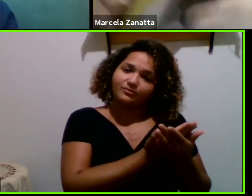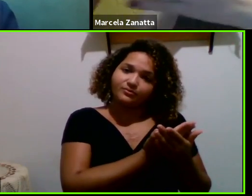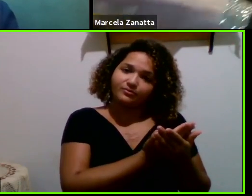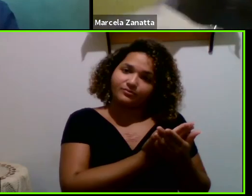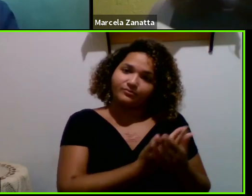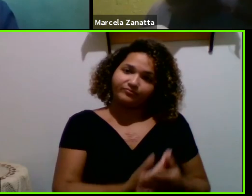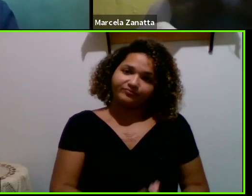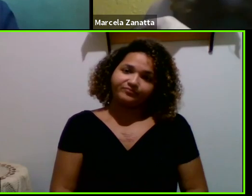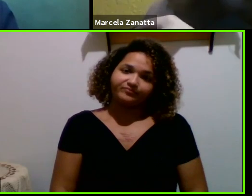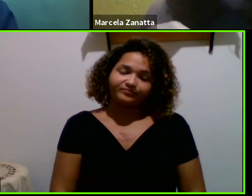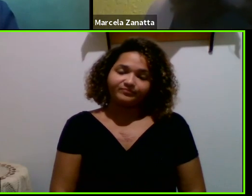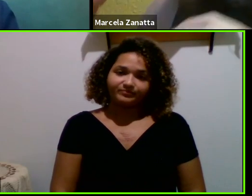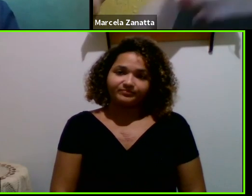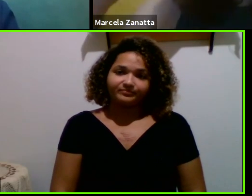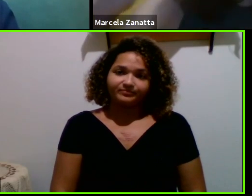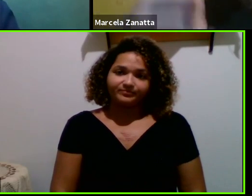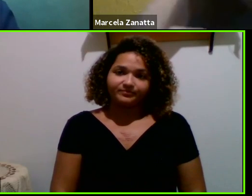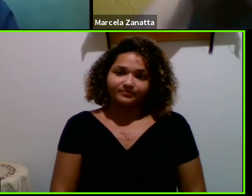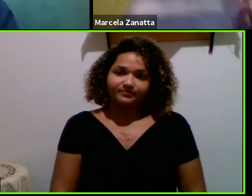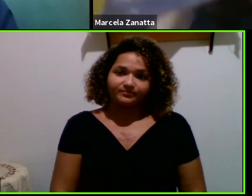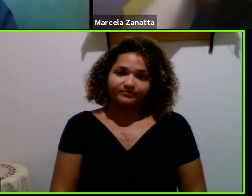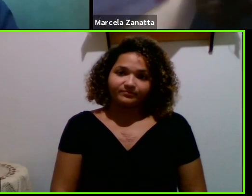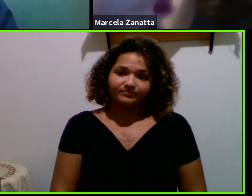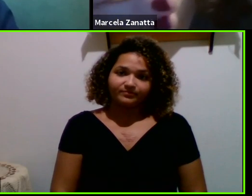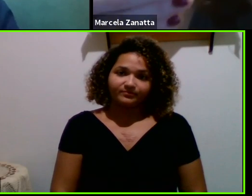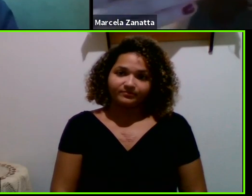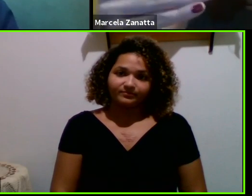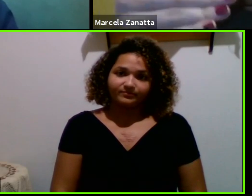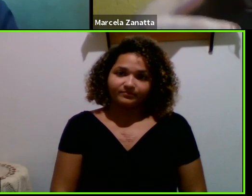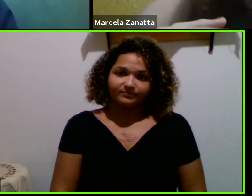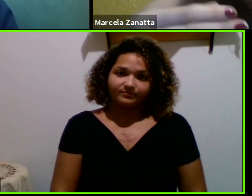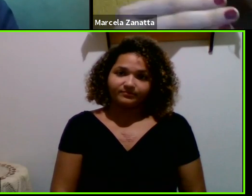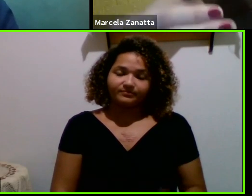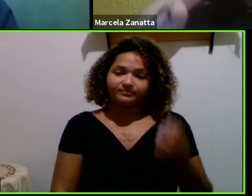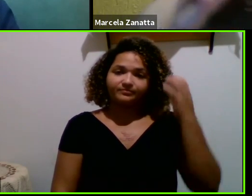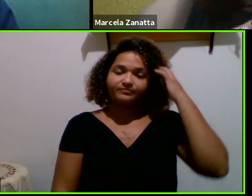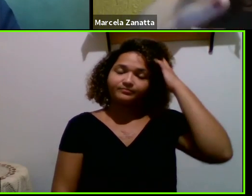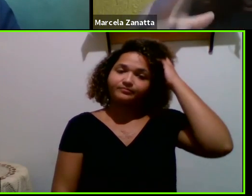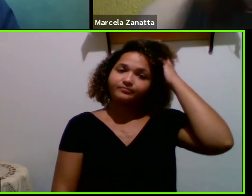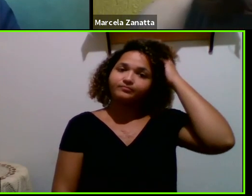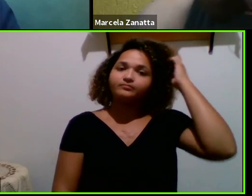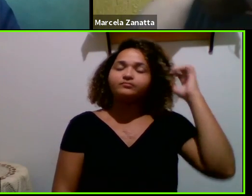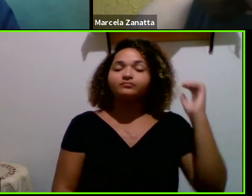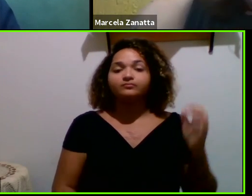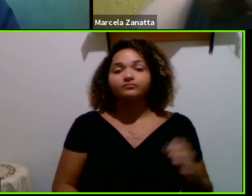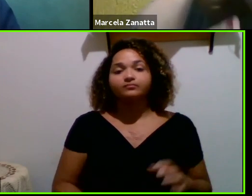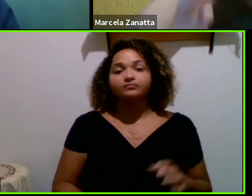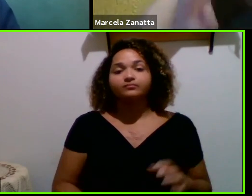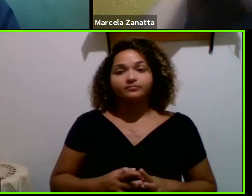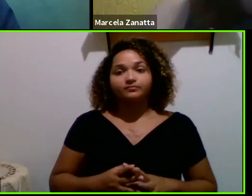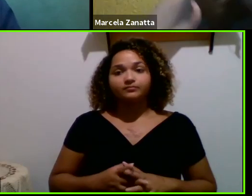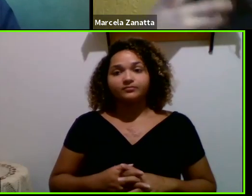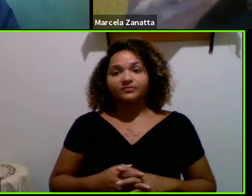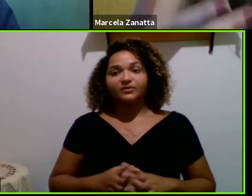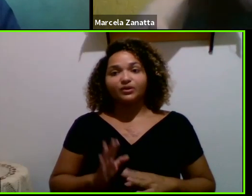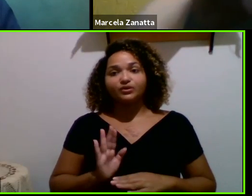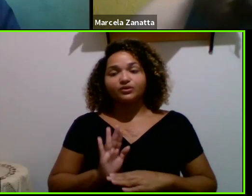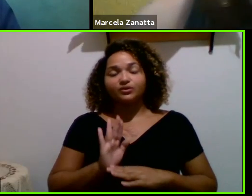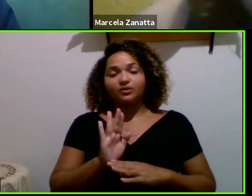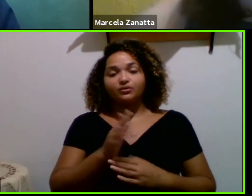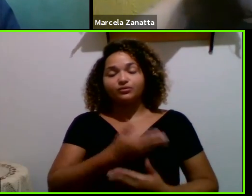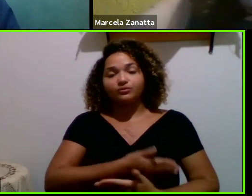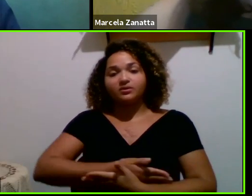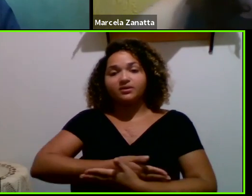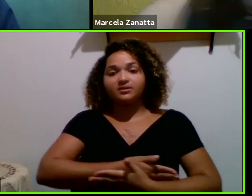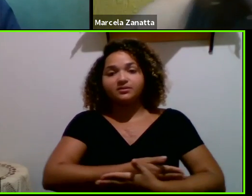vai para total para nascer. Aquele bebê travado ali em um estreito, em uma altura que não mexe, você faz um movimento potencializado